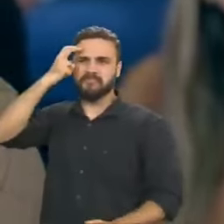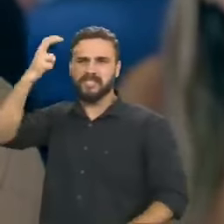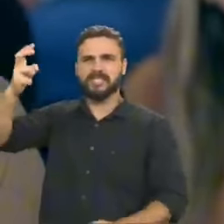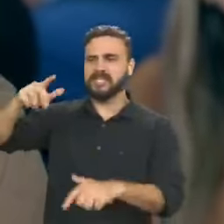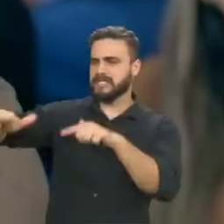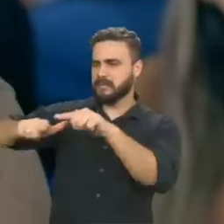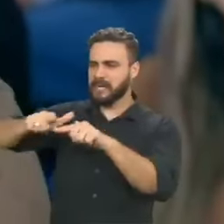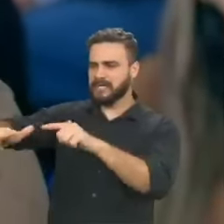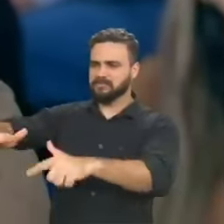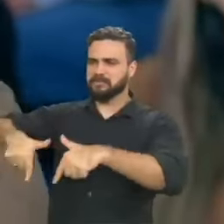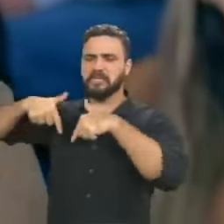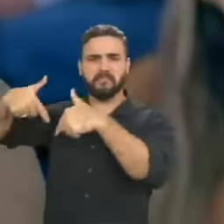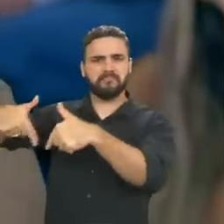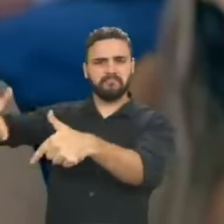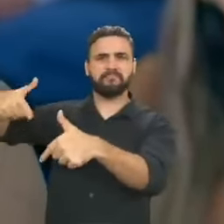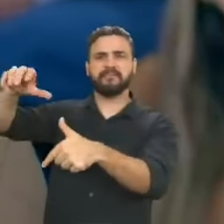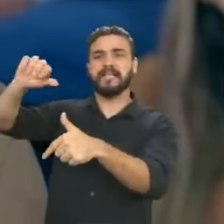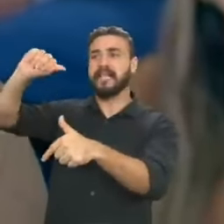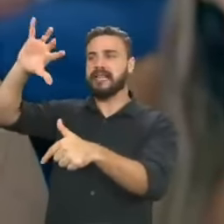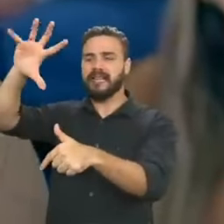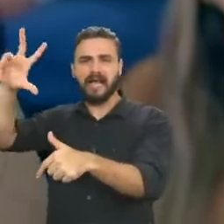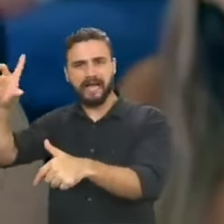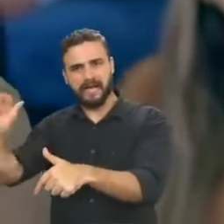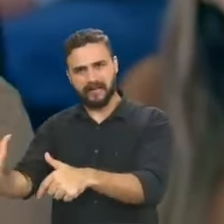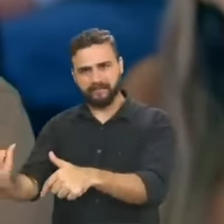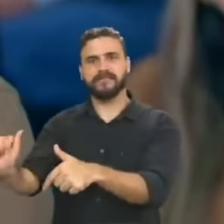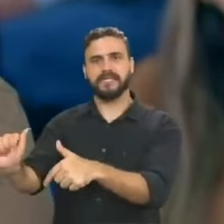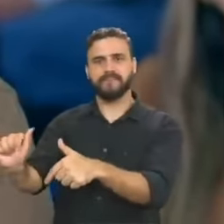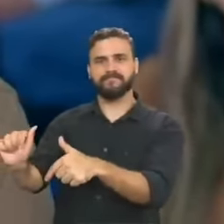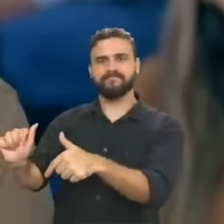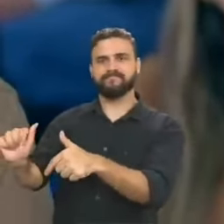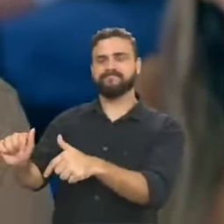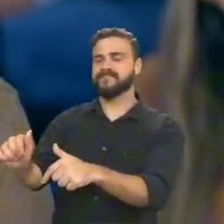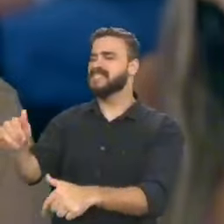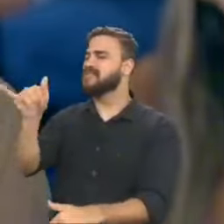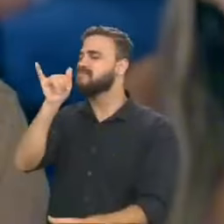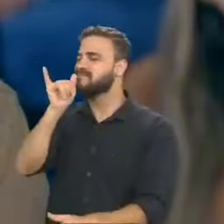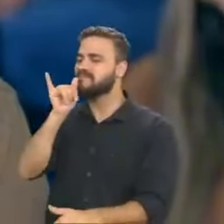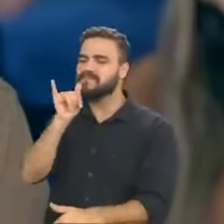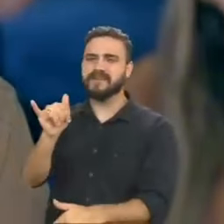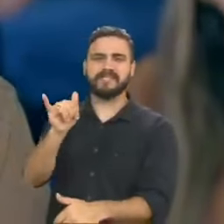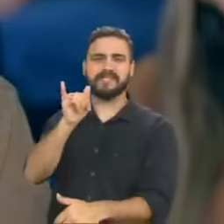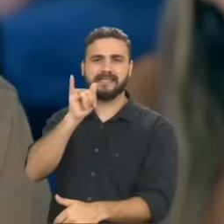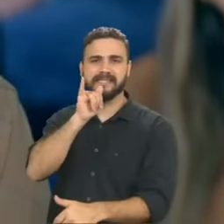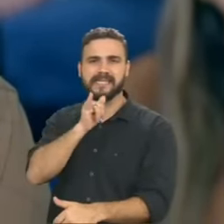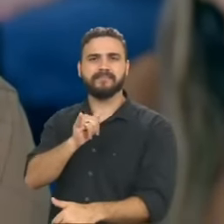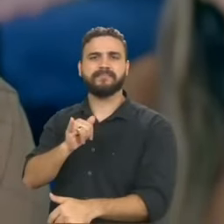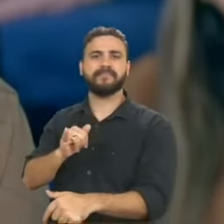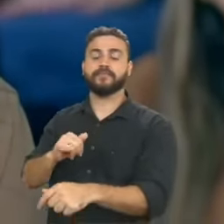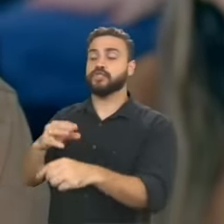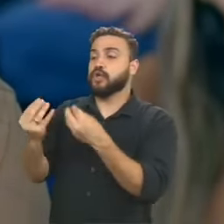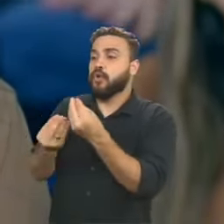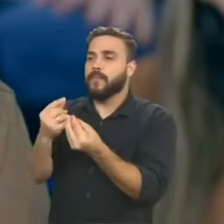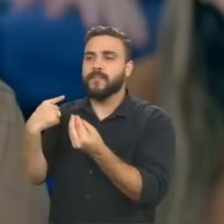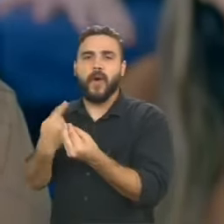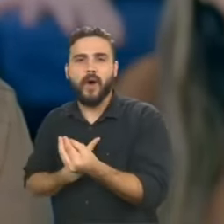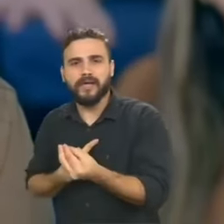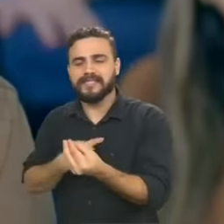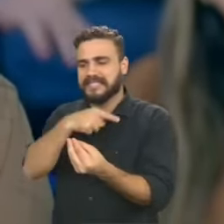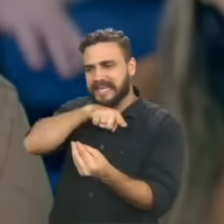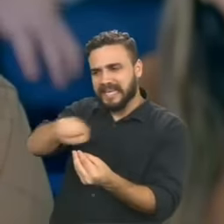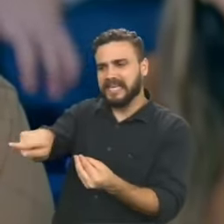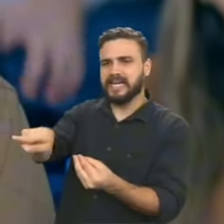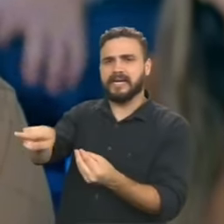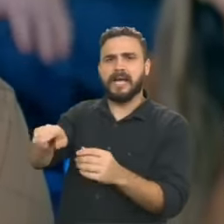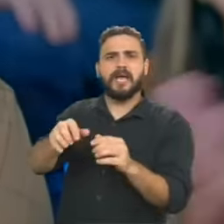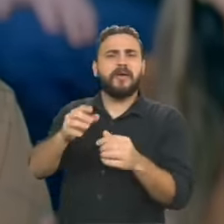um trabalho que está começando e está decolando, não é? Então, é um exemplo de como nós podemos, com muito pouco,